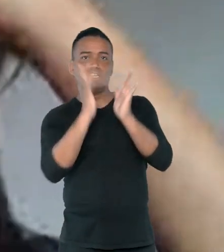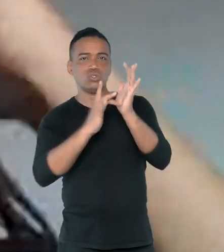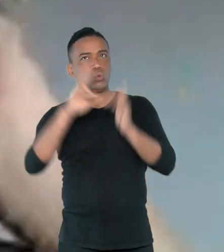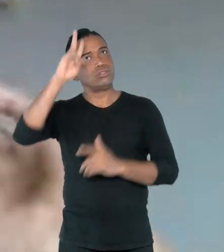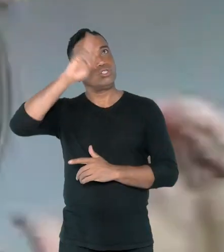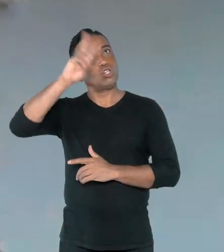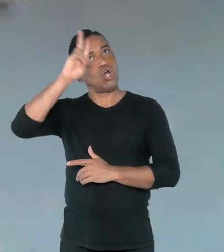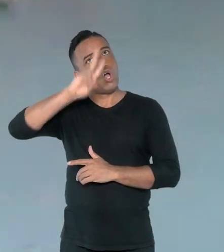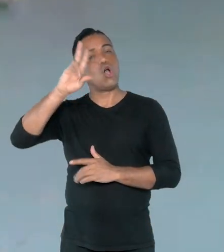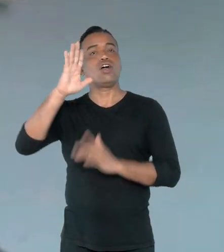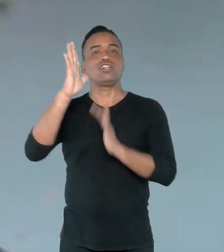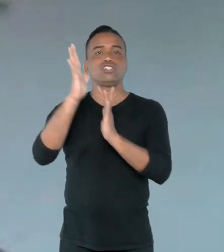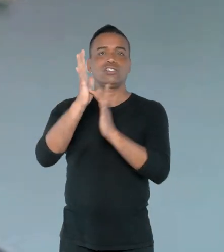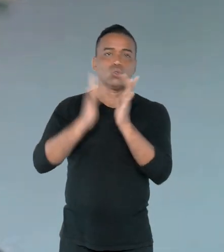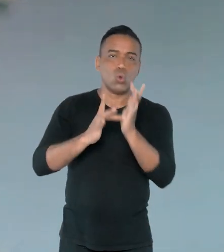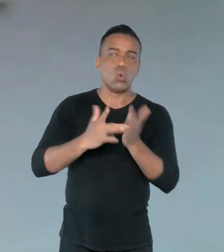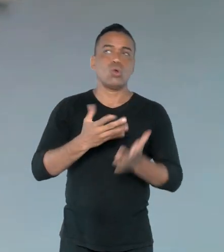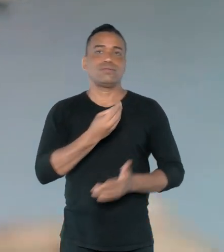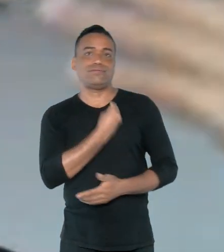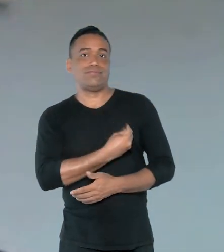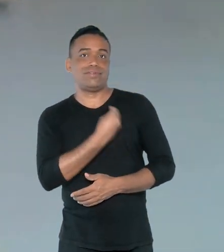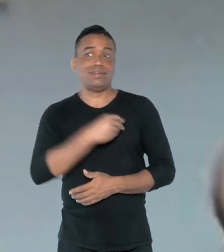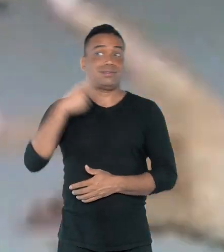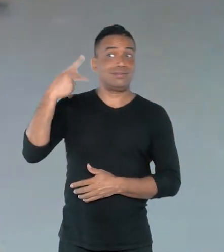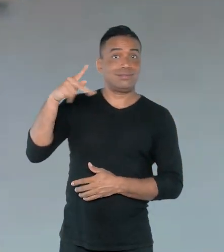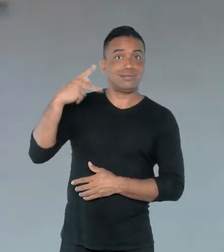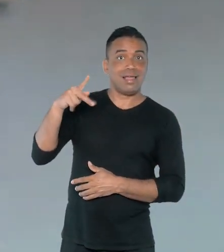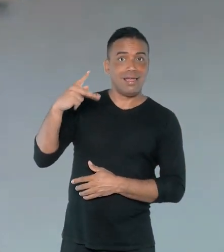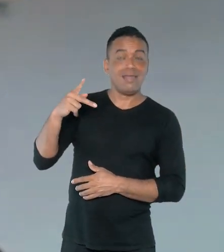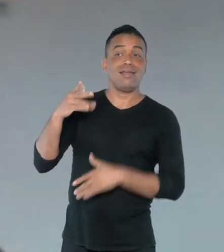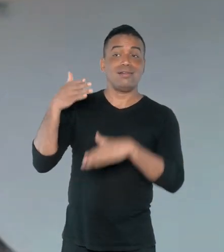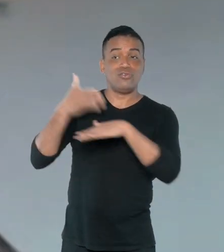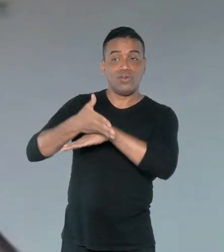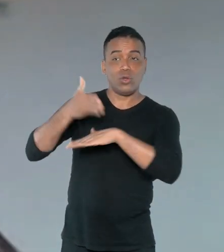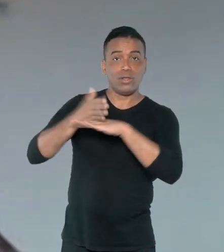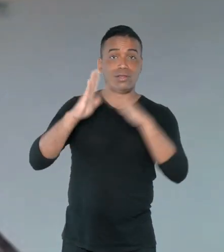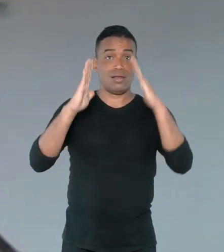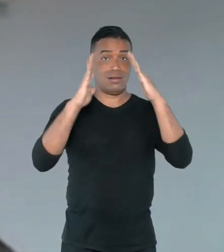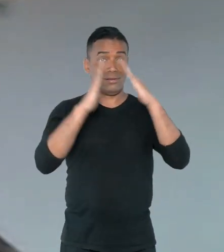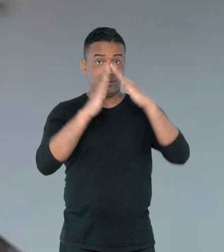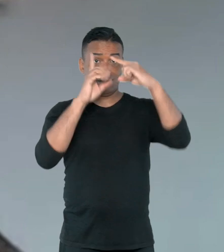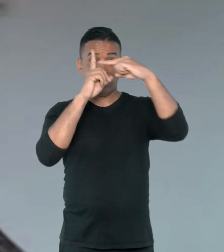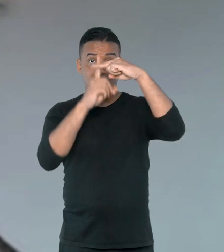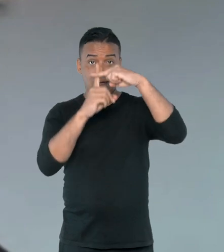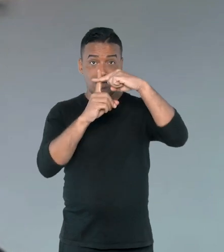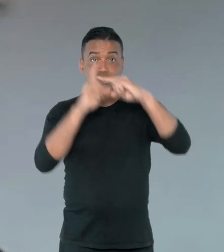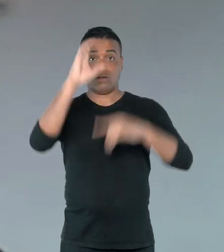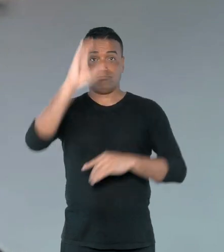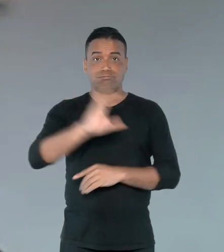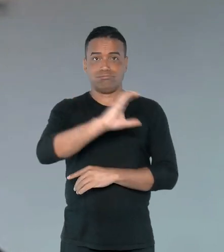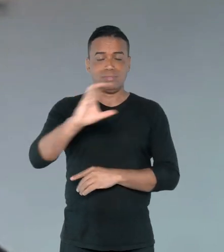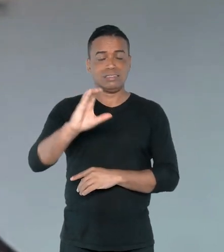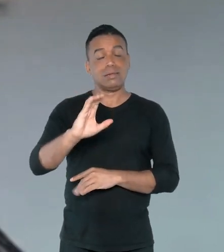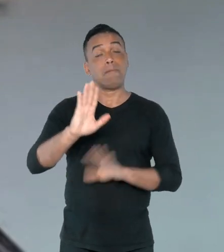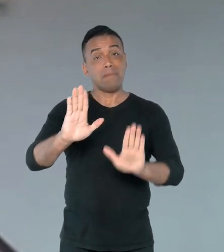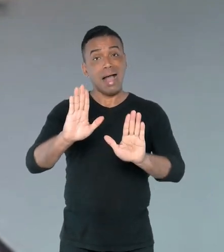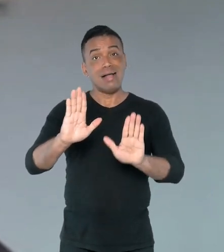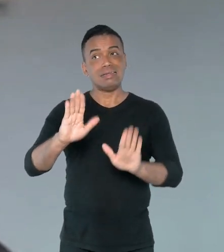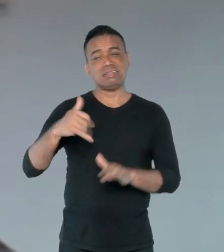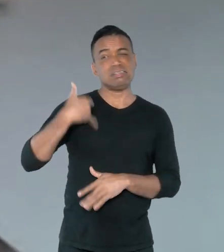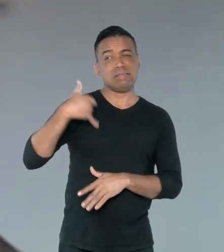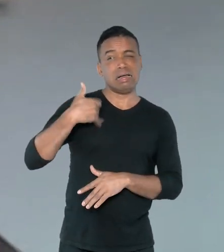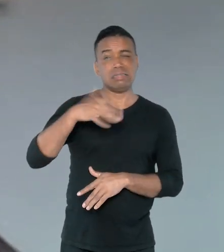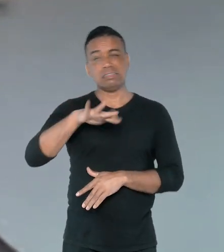né, a vida dele e tudo mais, indo frequentando igreja, essa coisa toda. Mas aí quando eu tinha 15